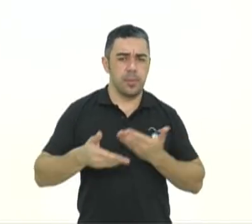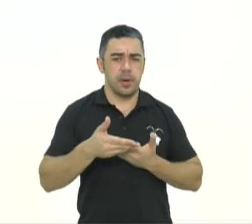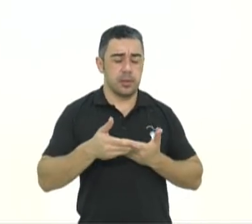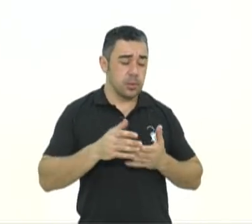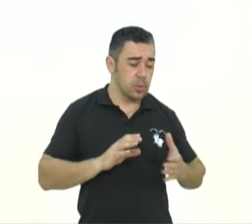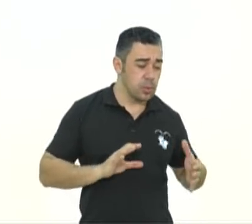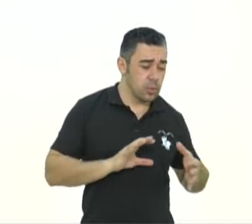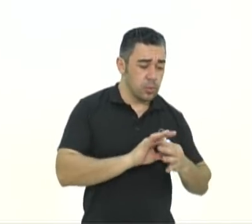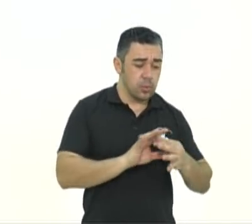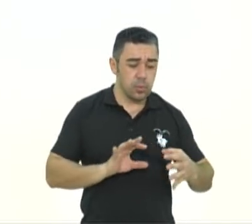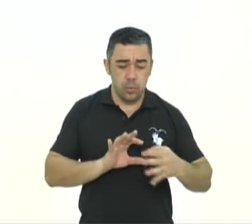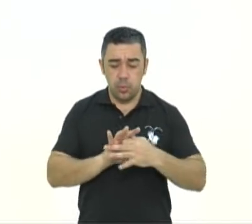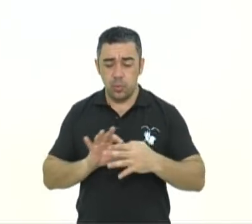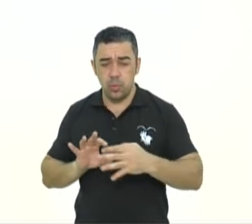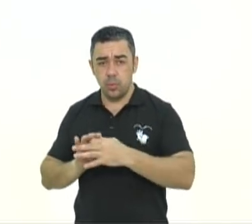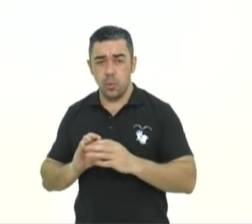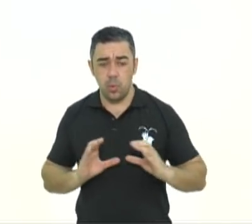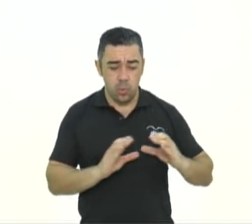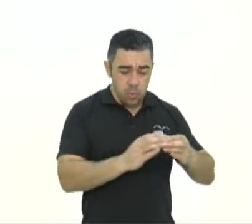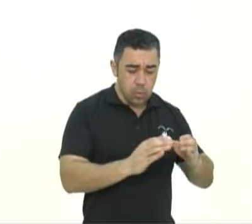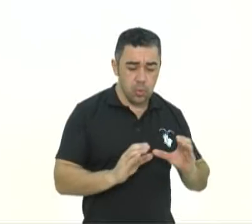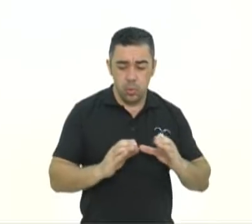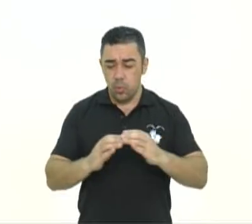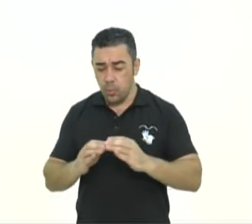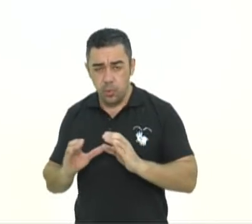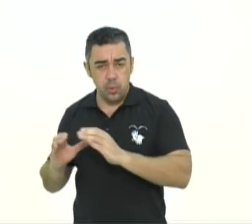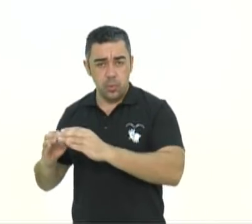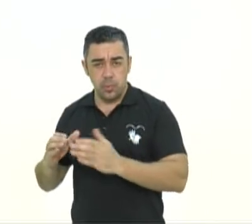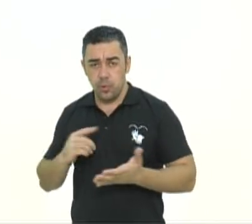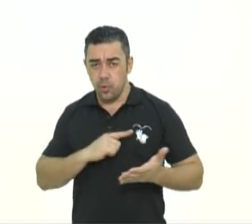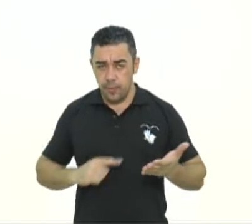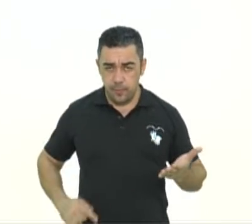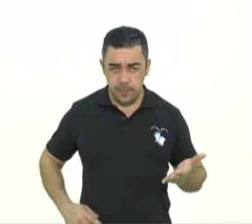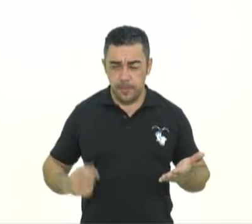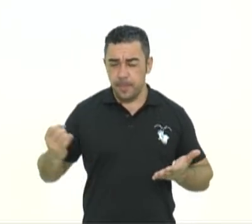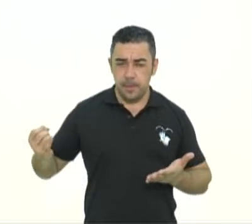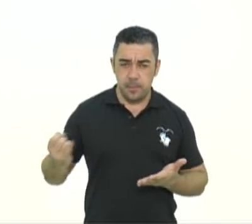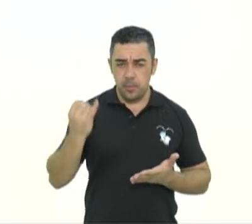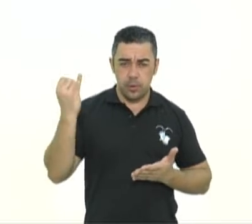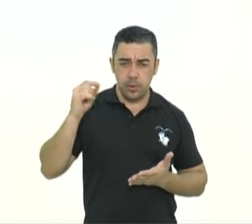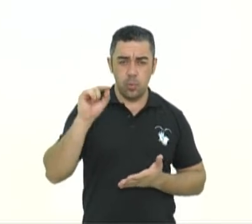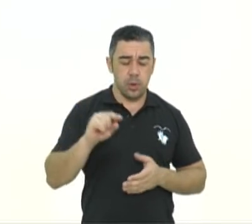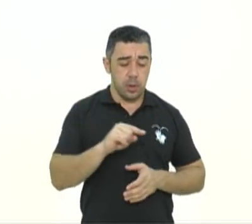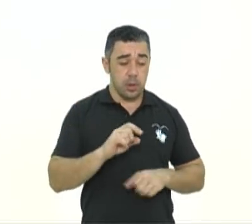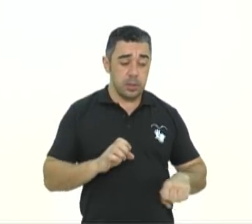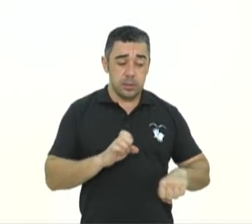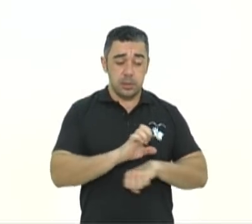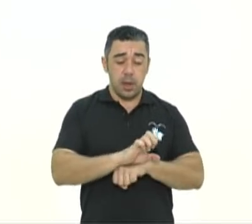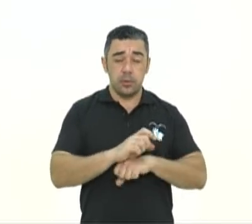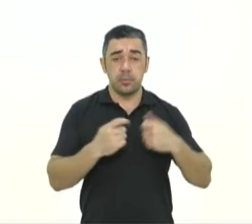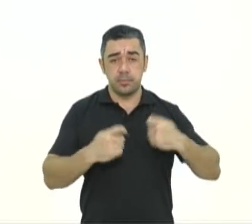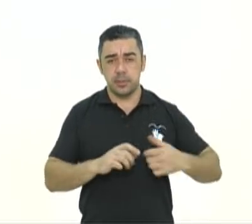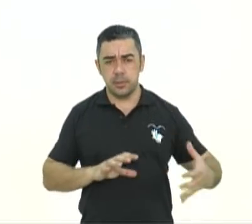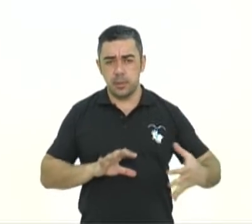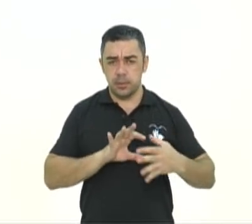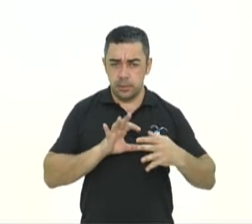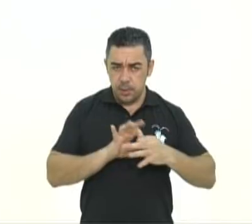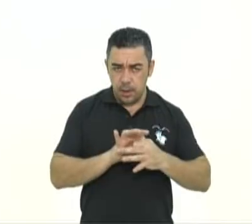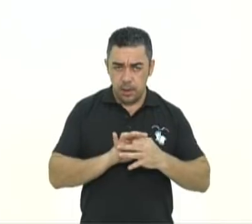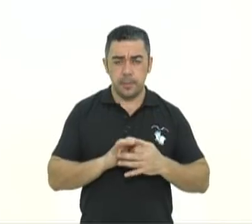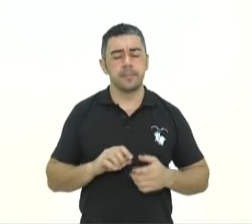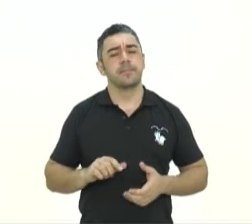os órgãos governamentais. É importante que os estados estejam integrados, otimizar